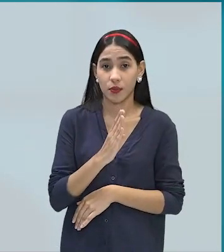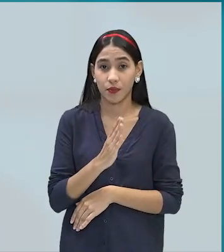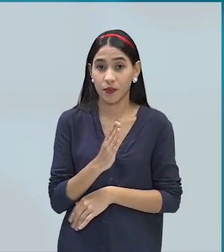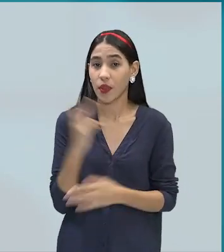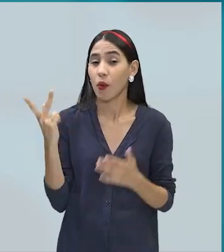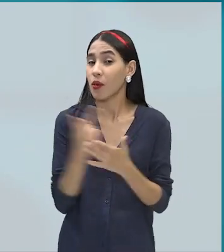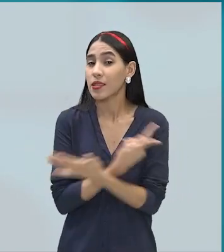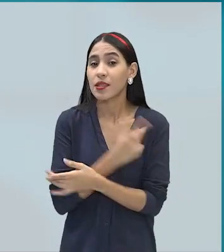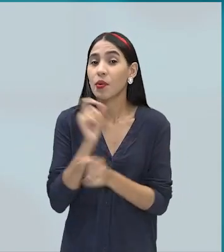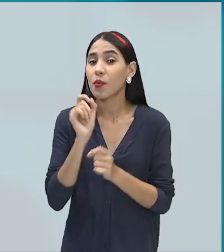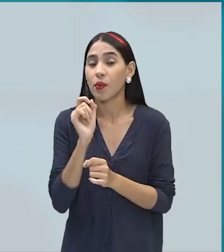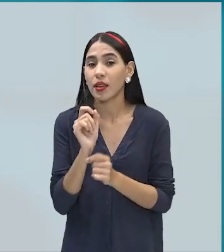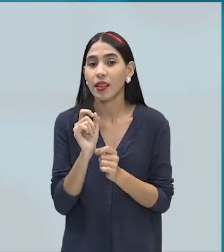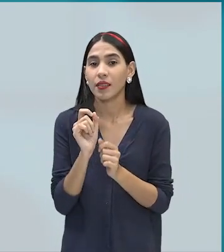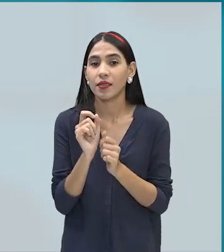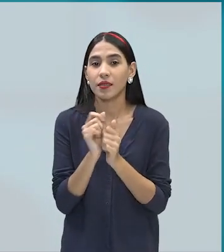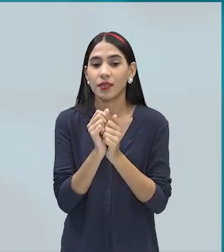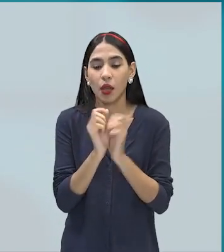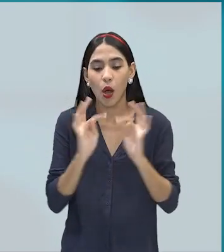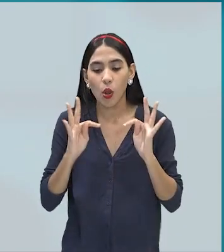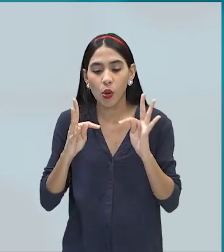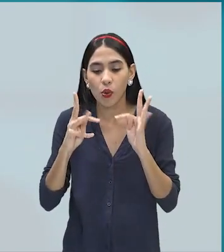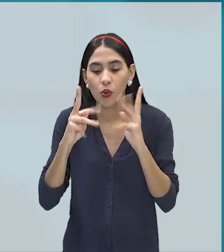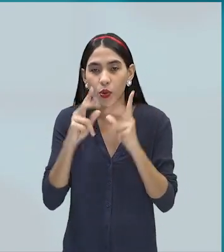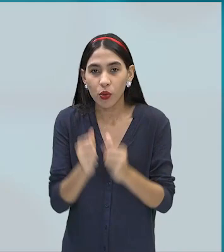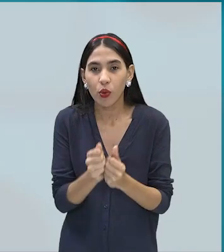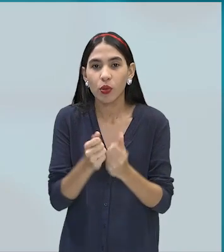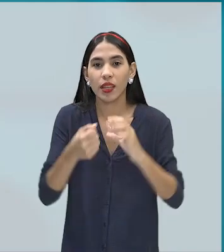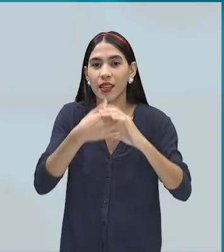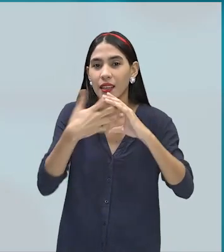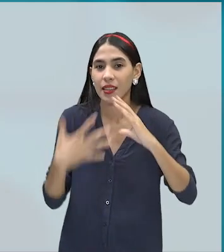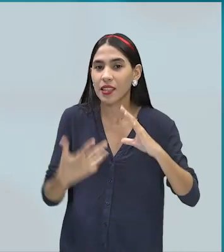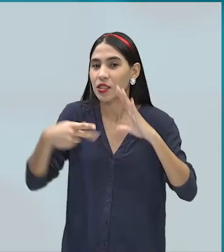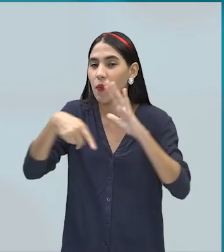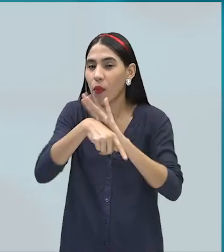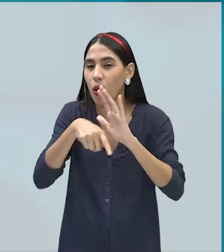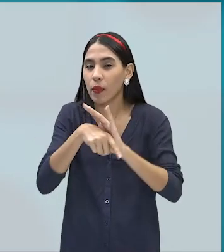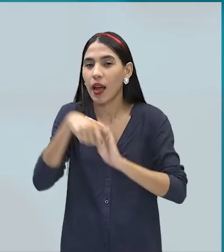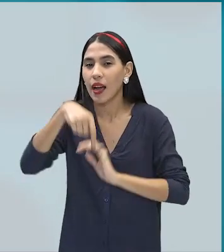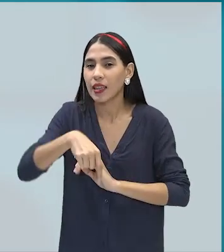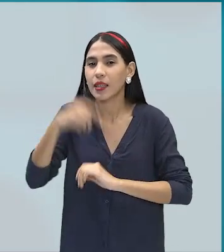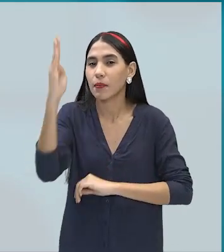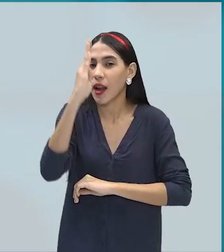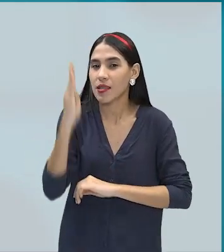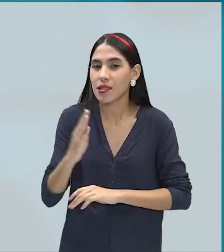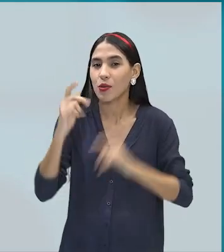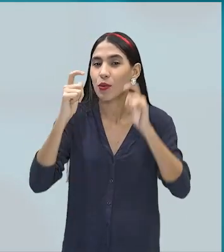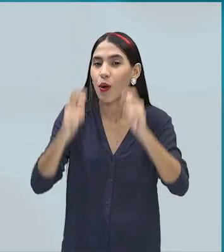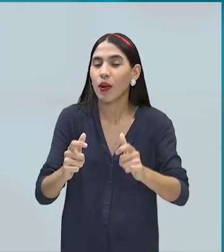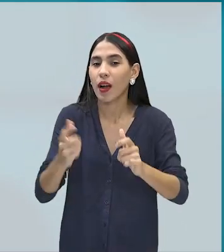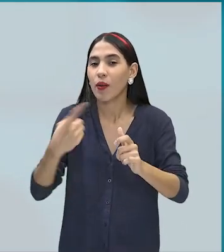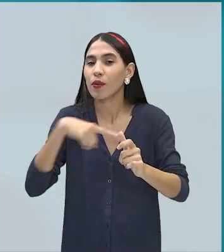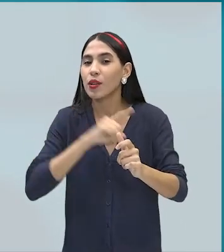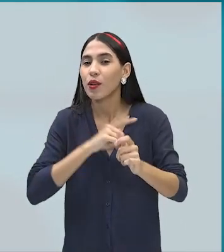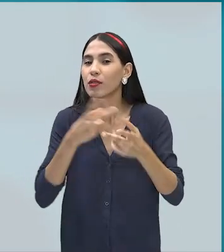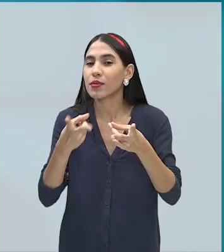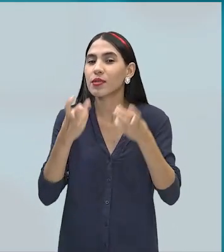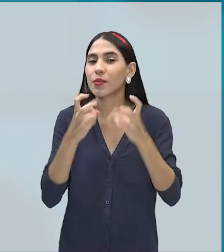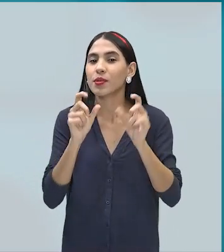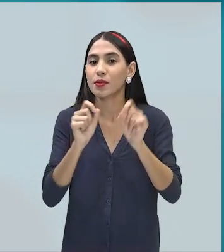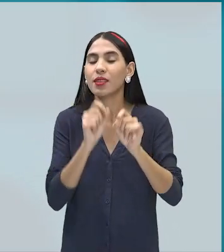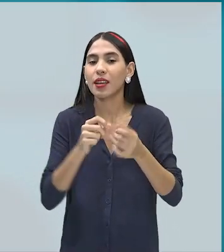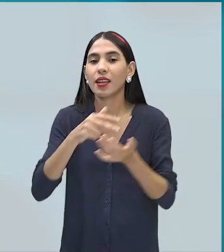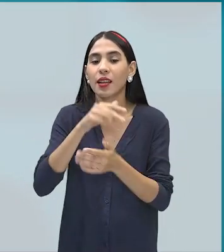que aconteceu? Pegou todas as nossas características aqui do local e o que a gente pôde perceber é